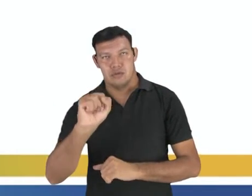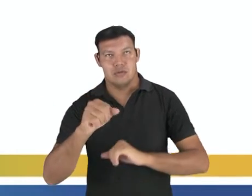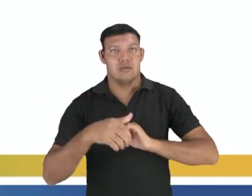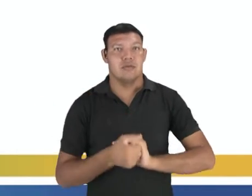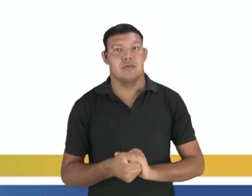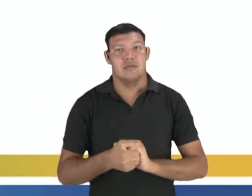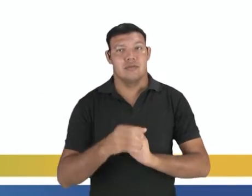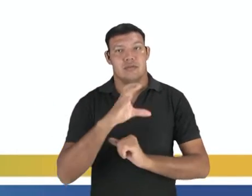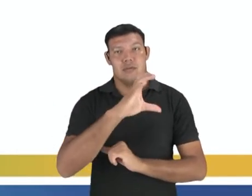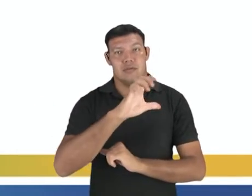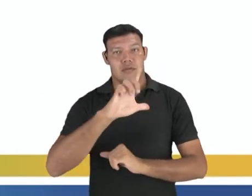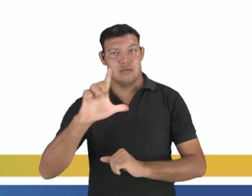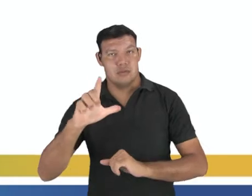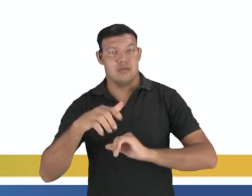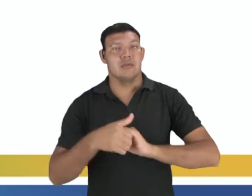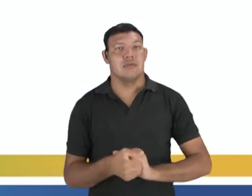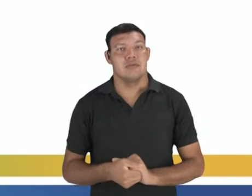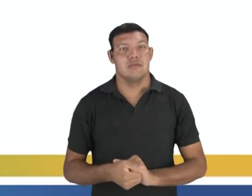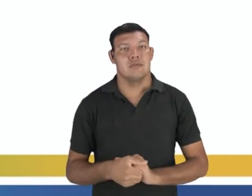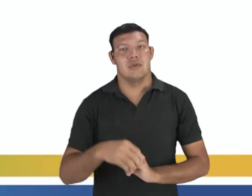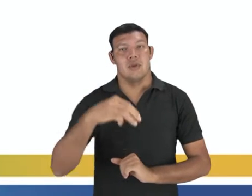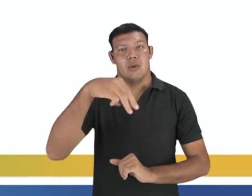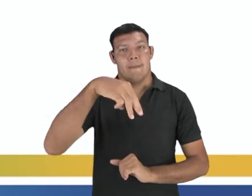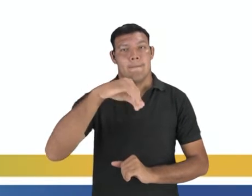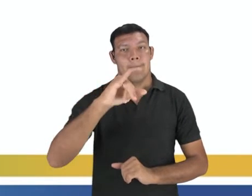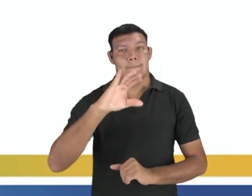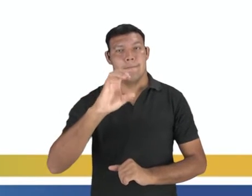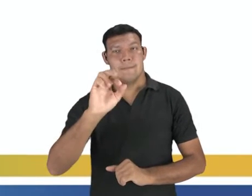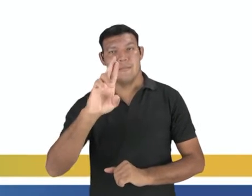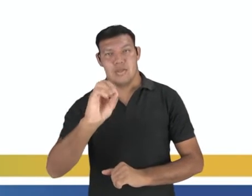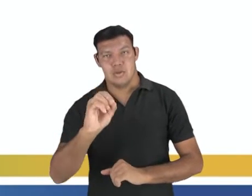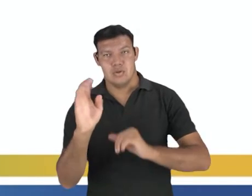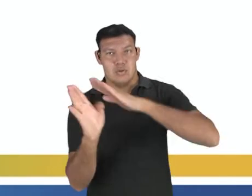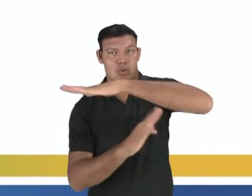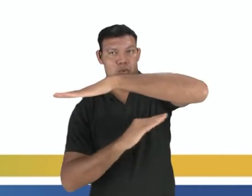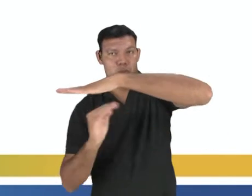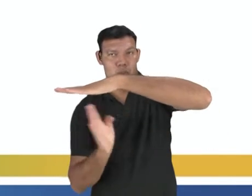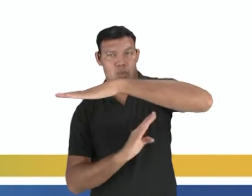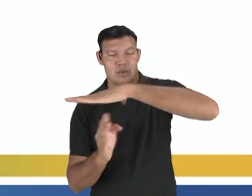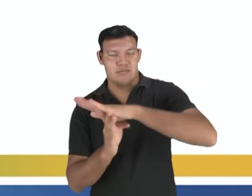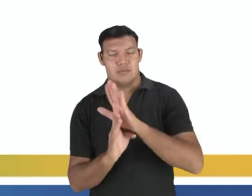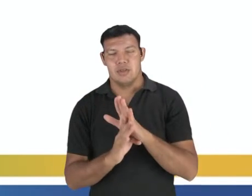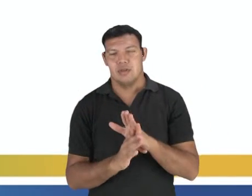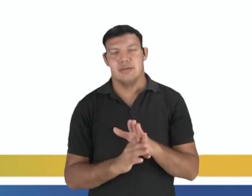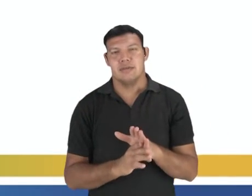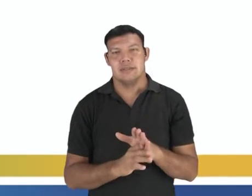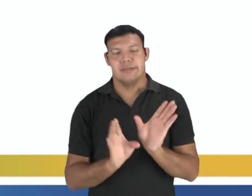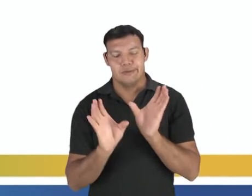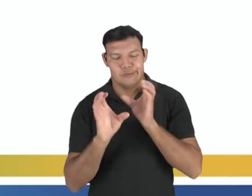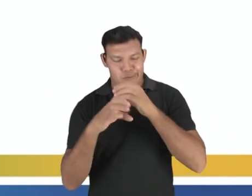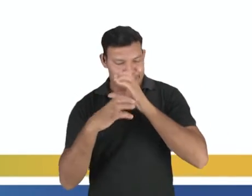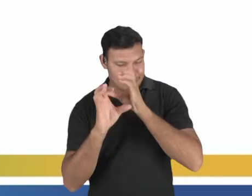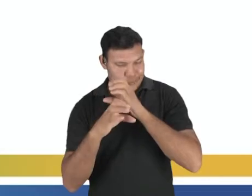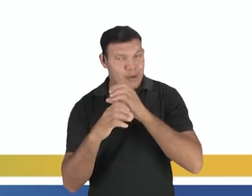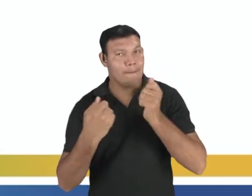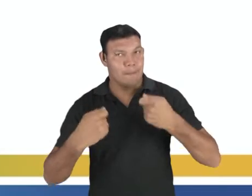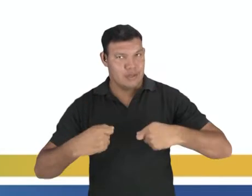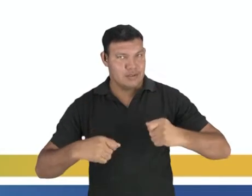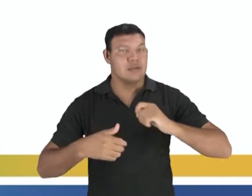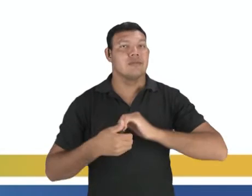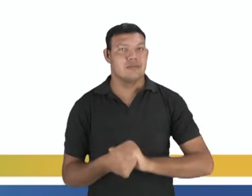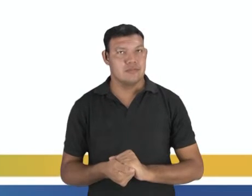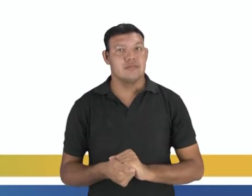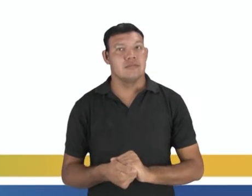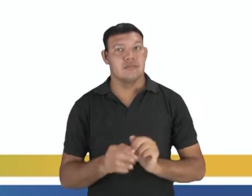a classificação também em microalgas, que são as algas que não são visíveis a olho nu e que